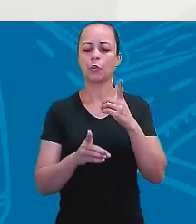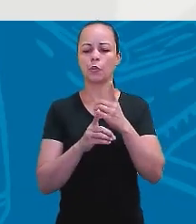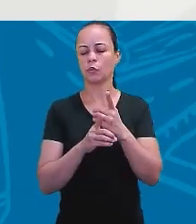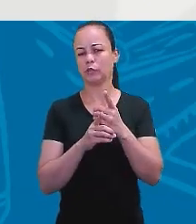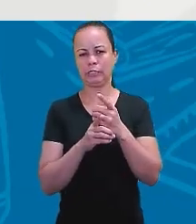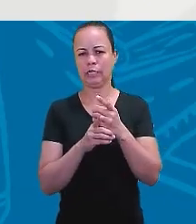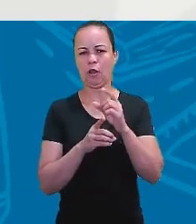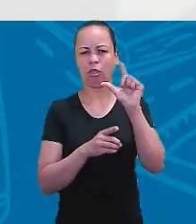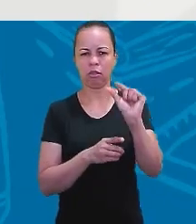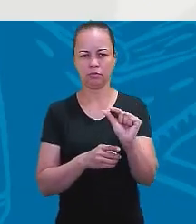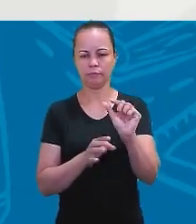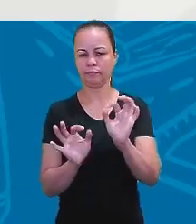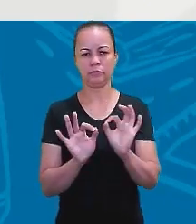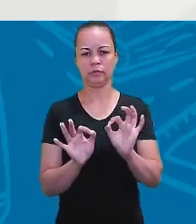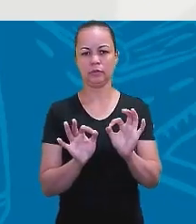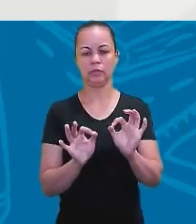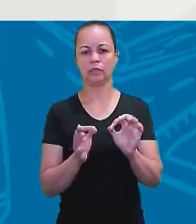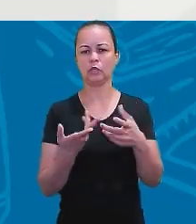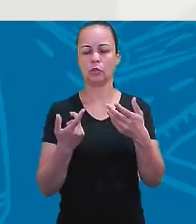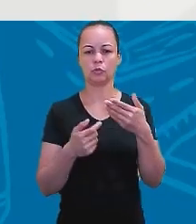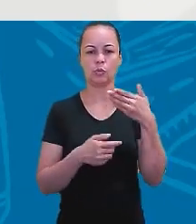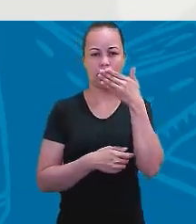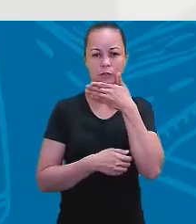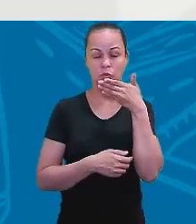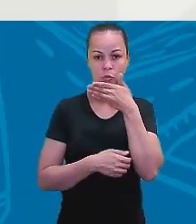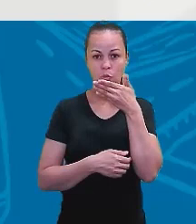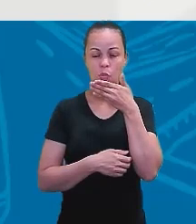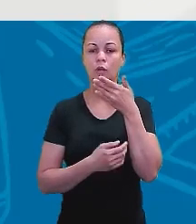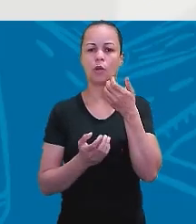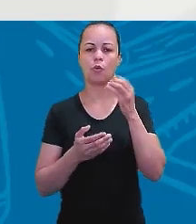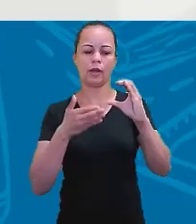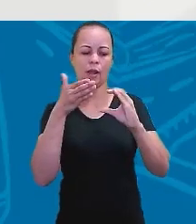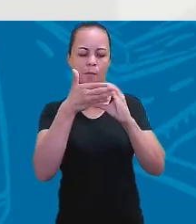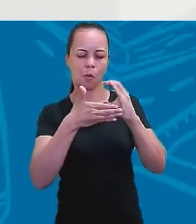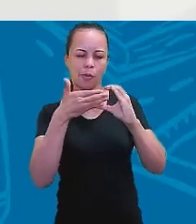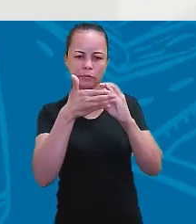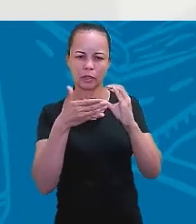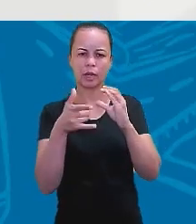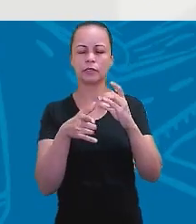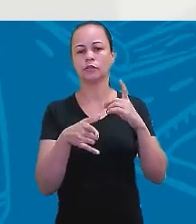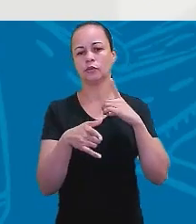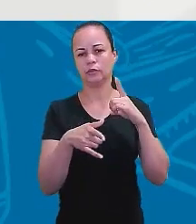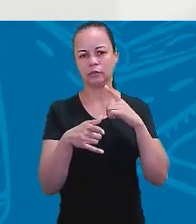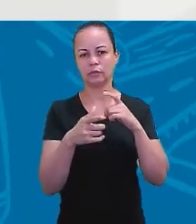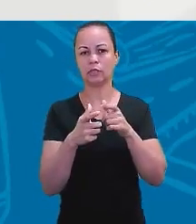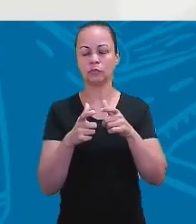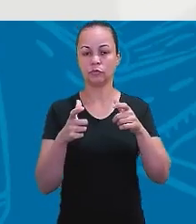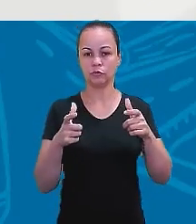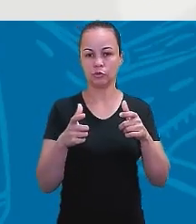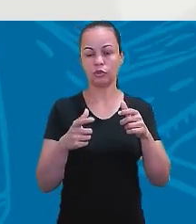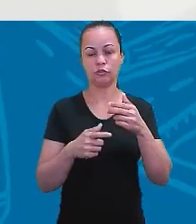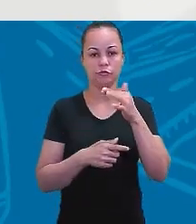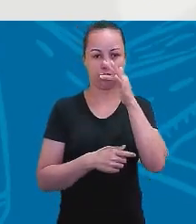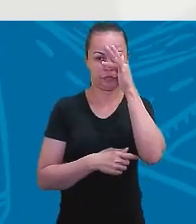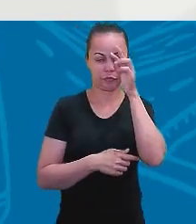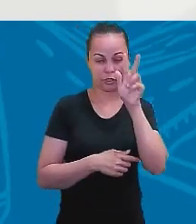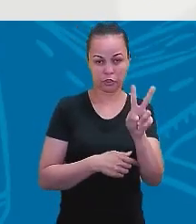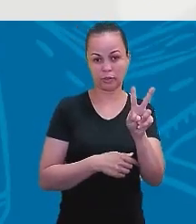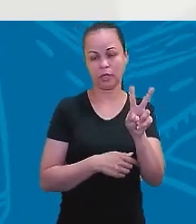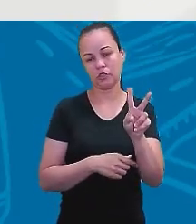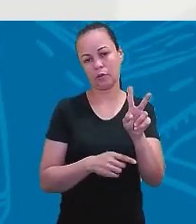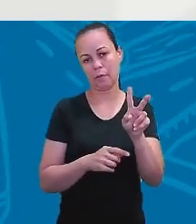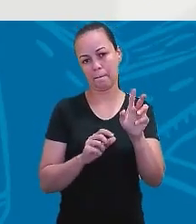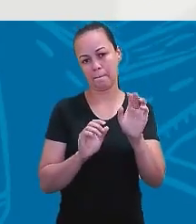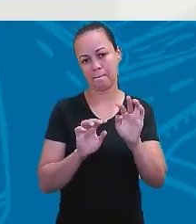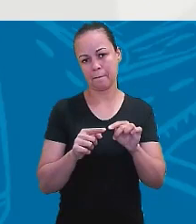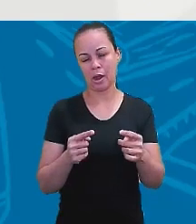Assim, grande maioria dos açúcares ou dos carboidratos são de origem vegetais, mas tem aquelas exceções que podem vir e podem ter